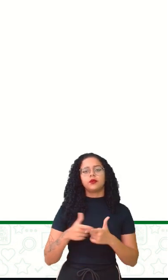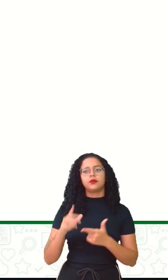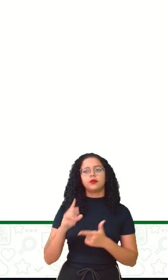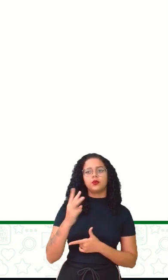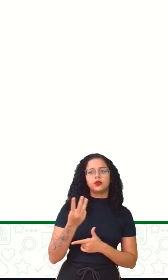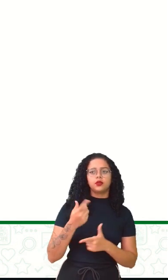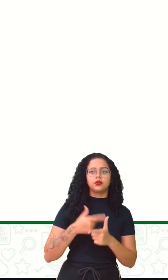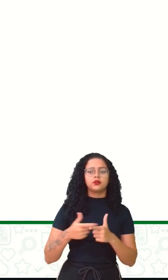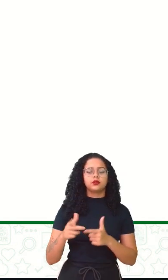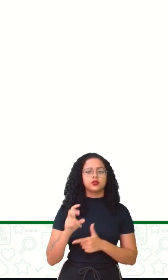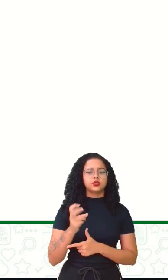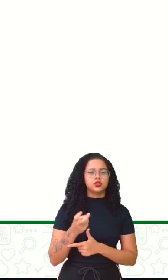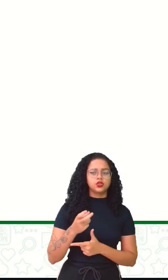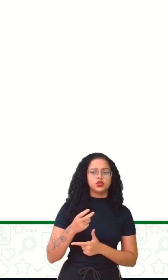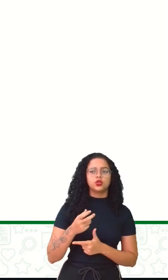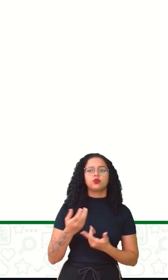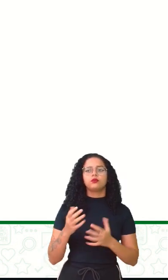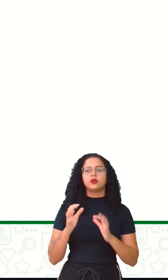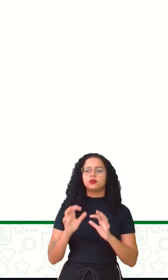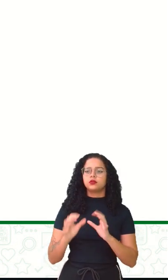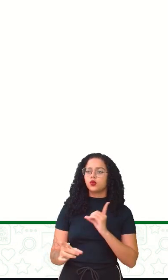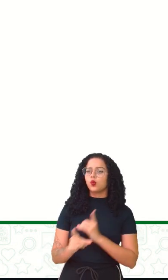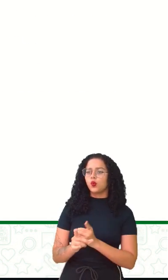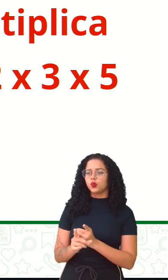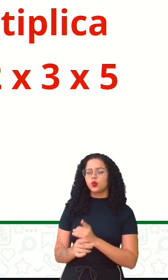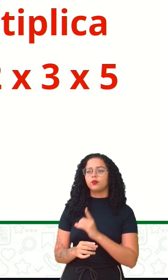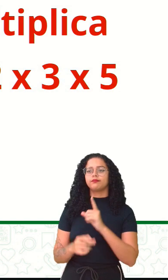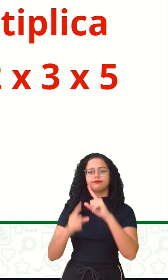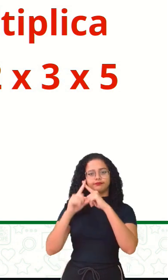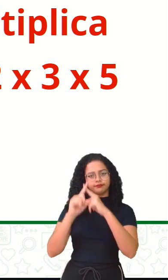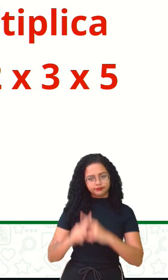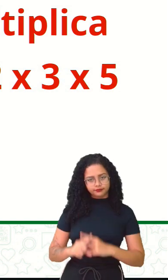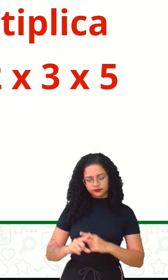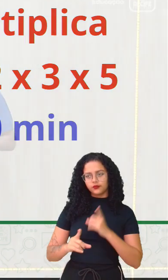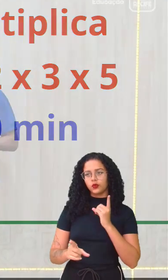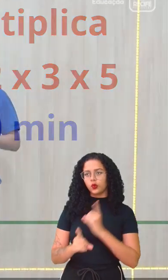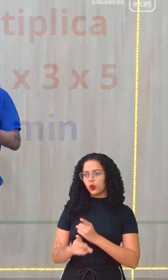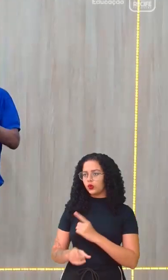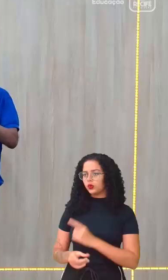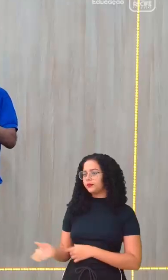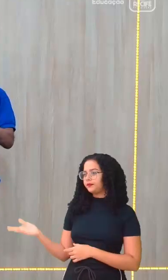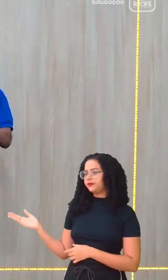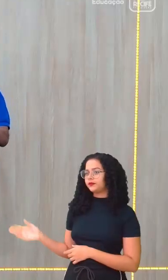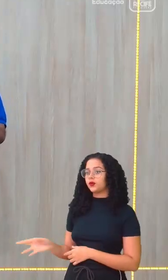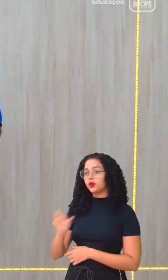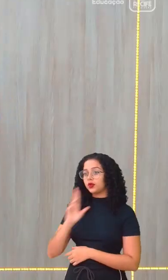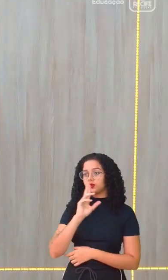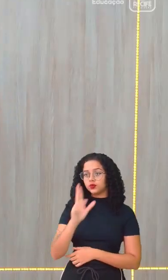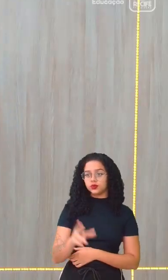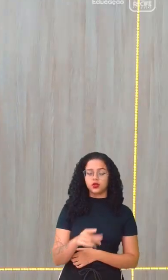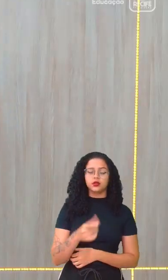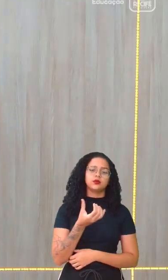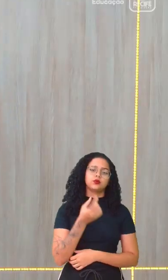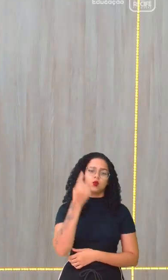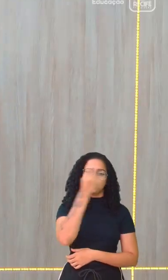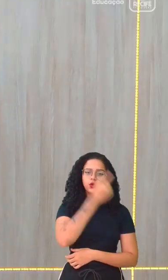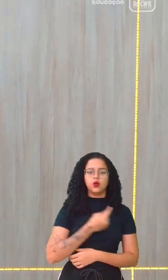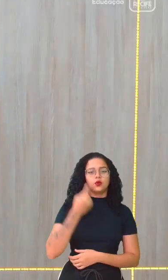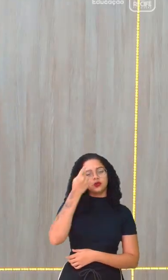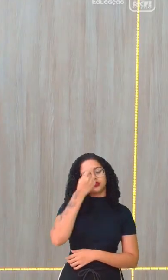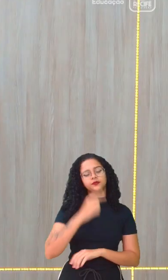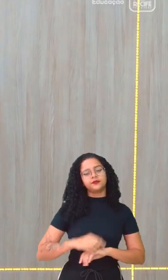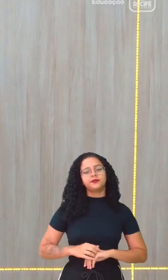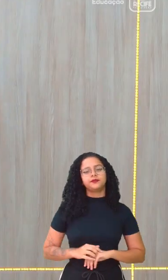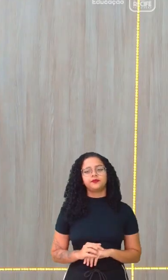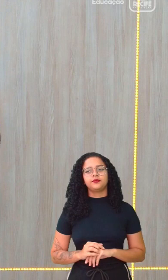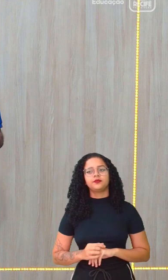por 3 e por 5, e aí encontrou, multiplicando os valores, encontrou aí o resultado, que foi 60 minutos, que